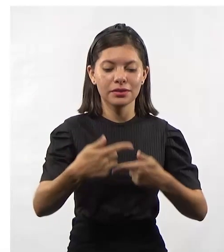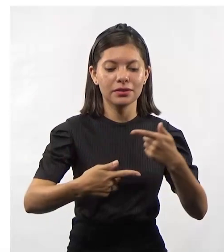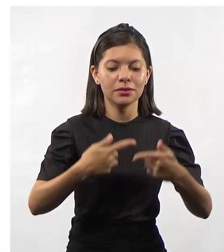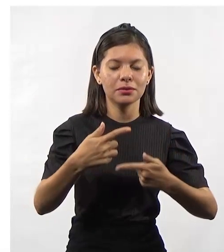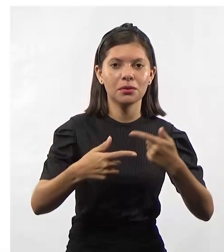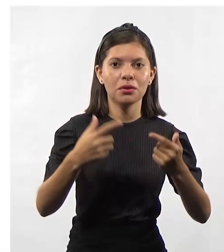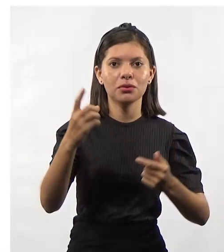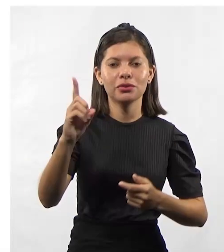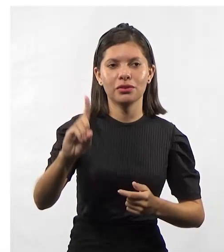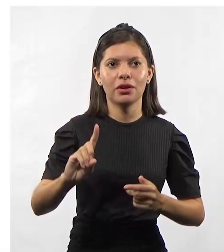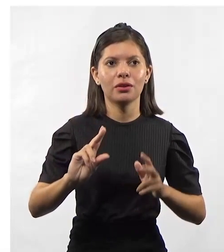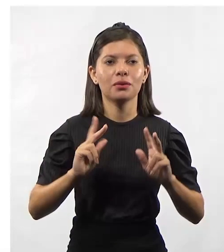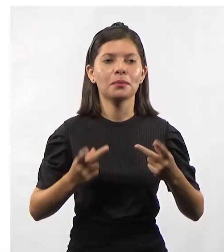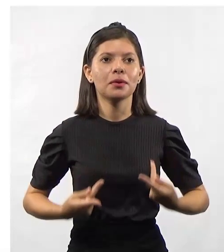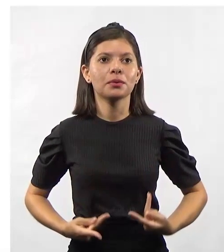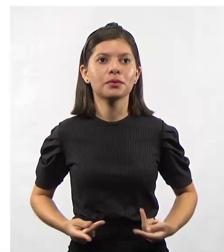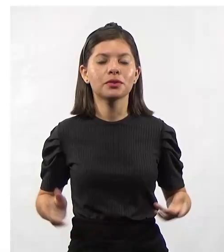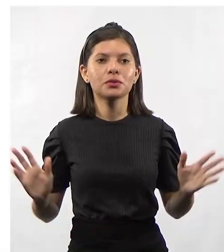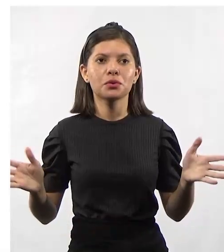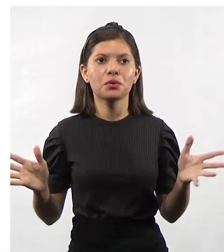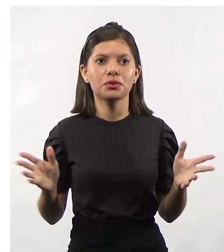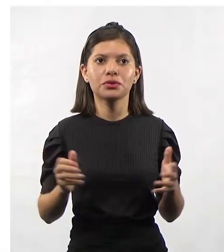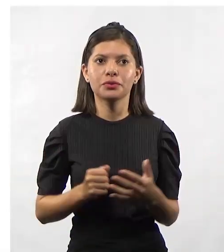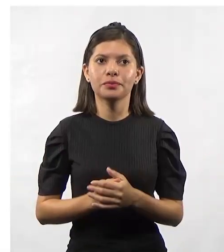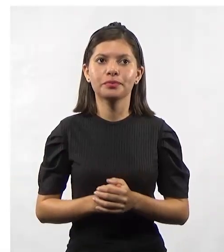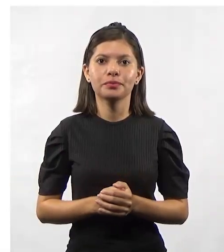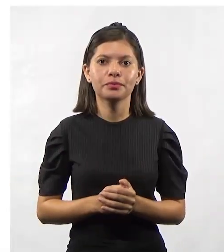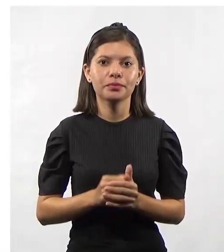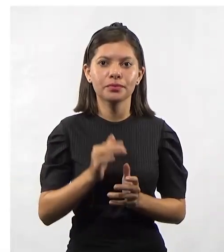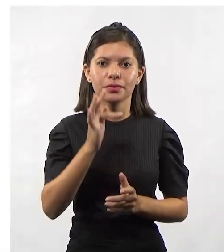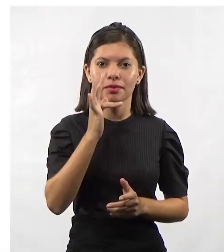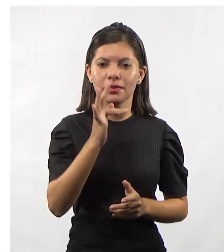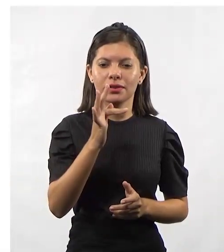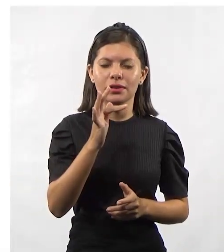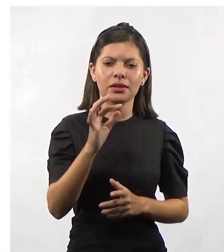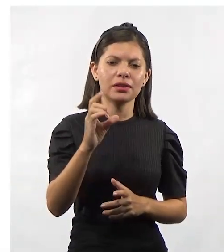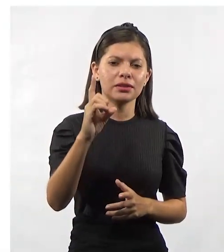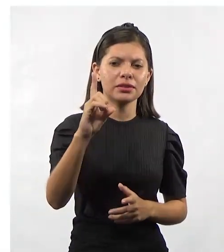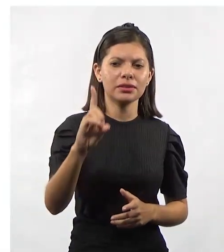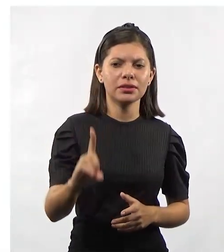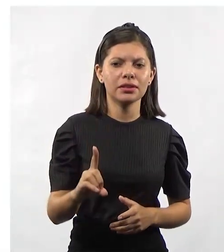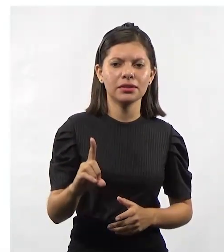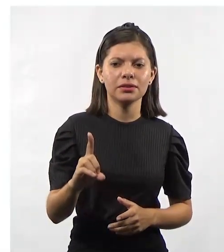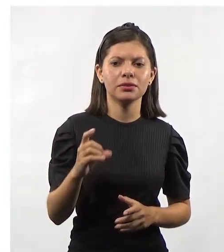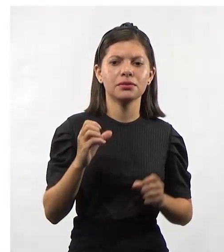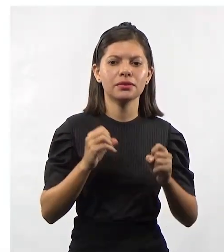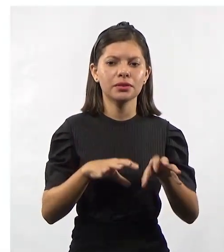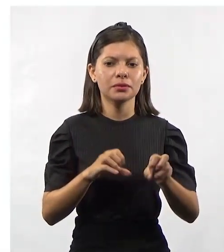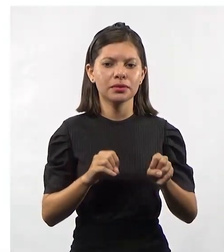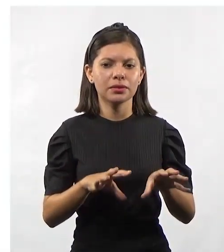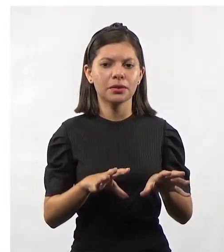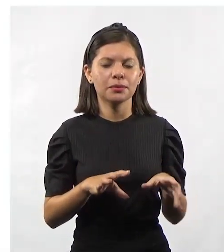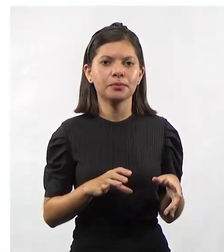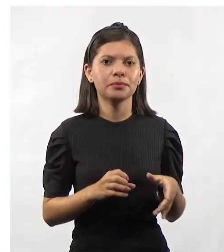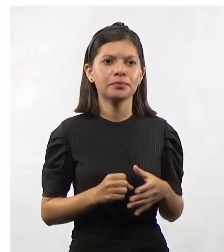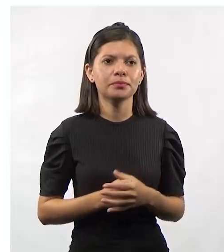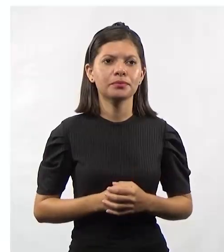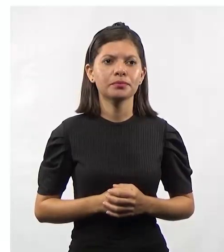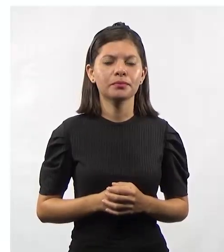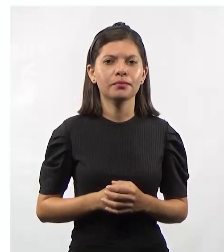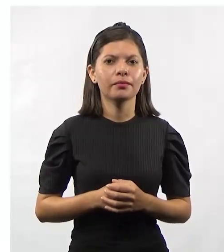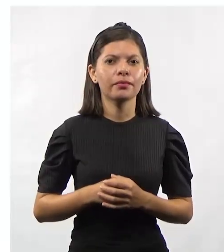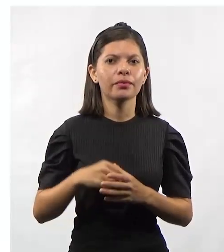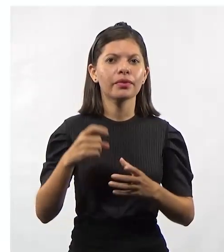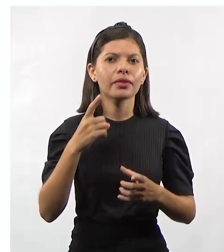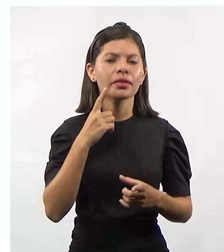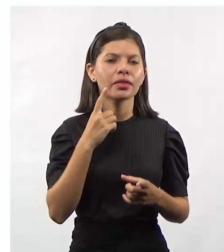humanos. E hoje aqui a gente vai falar das gerações dos direitos em educação, né? Então nós pegamos esses dados com a